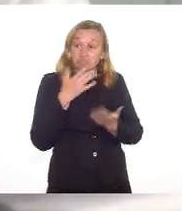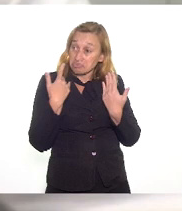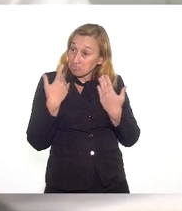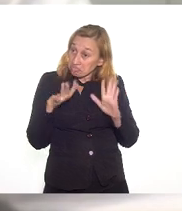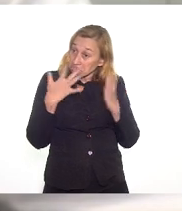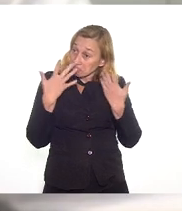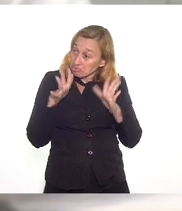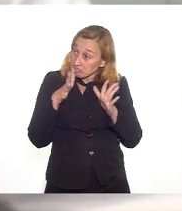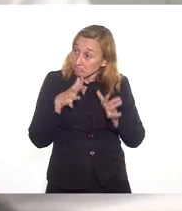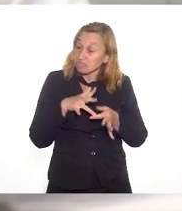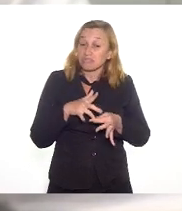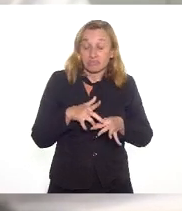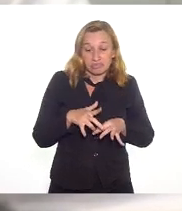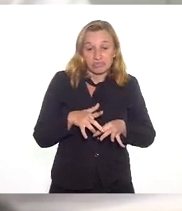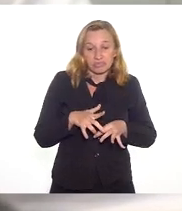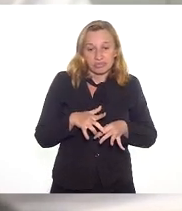parabéns